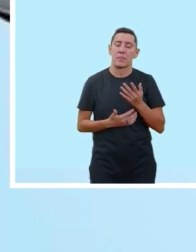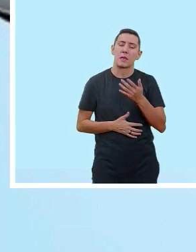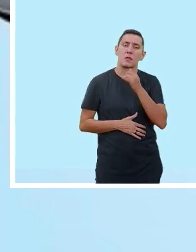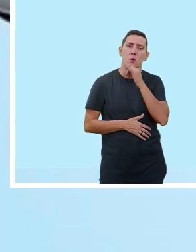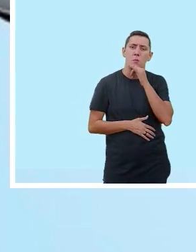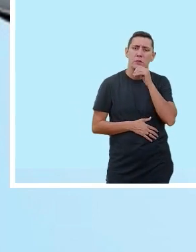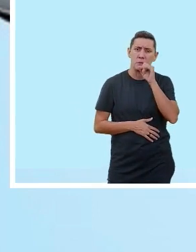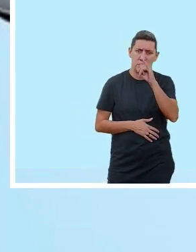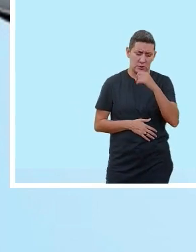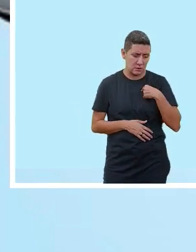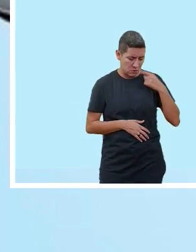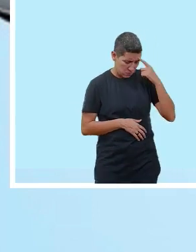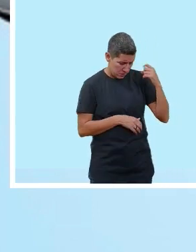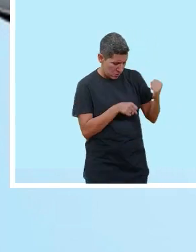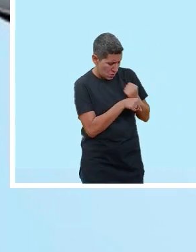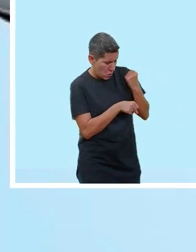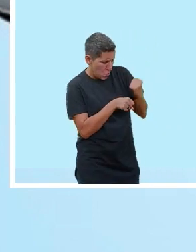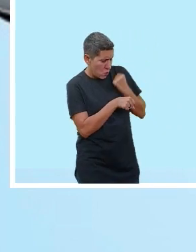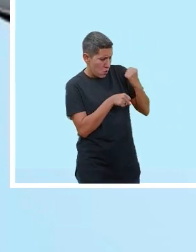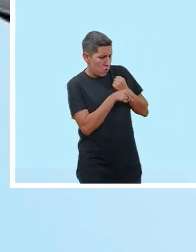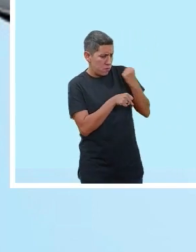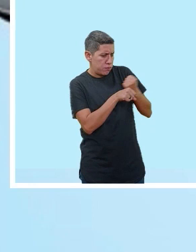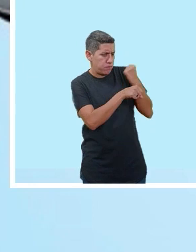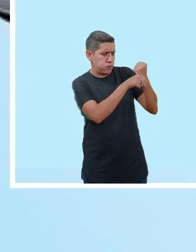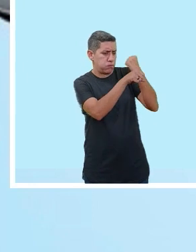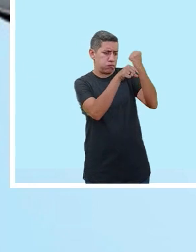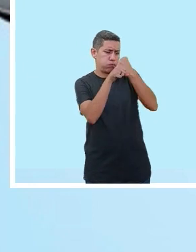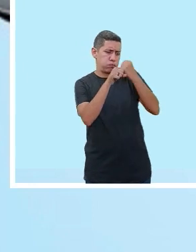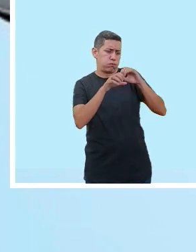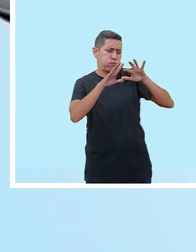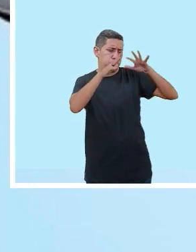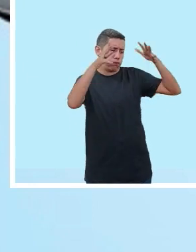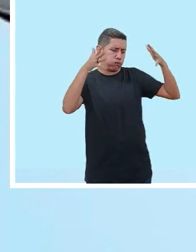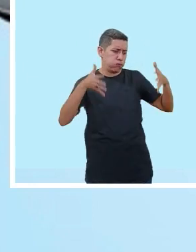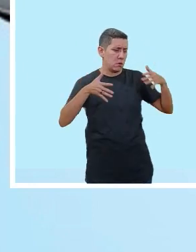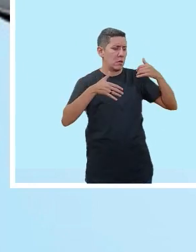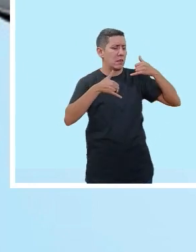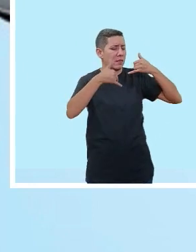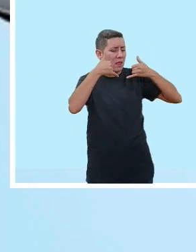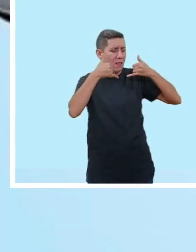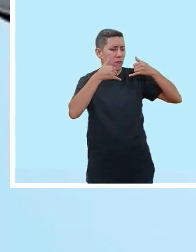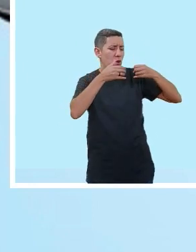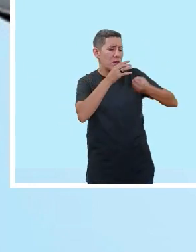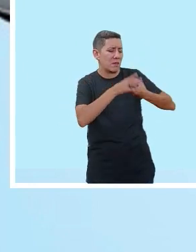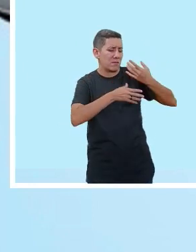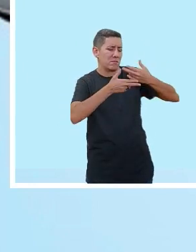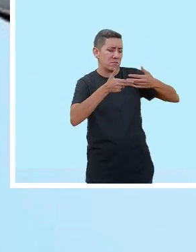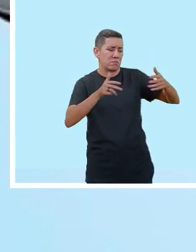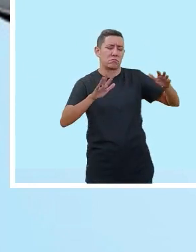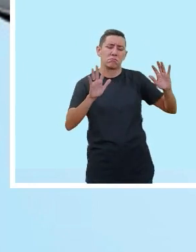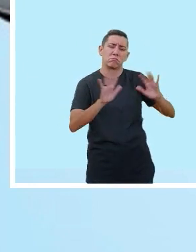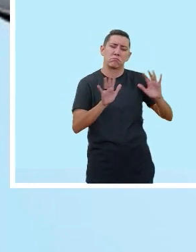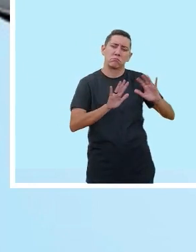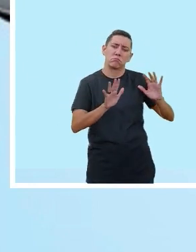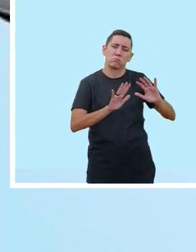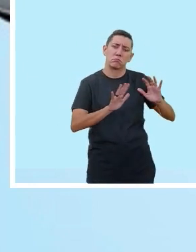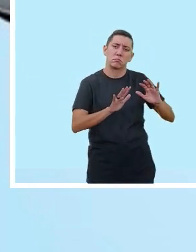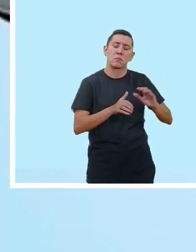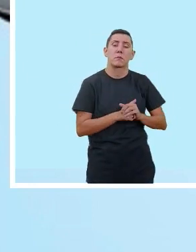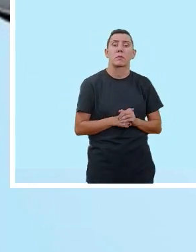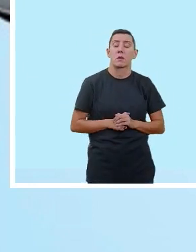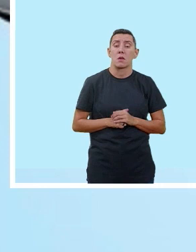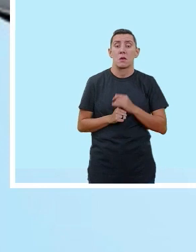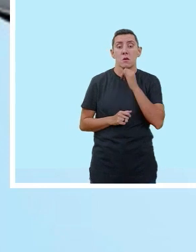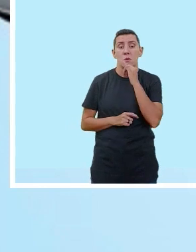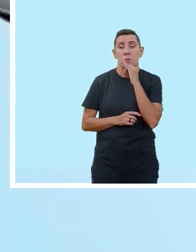telecomunicação, a gente trabalha com uma série de tecnologias, por exemplo, que permitam com que a solução seja instalada direta no poste. Assim